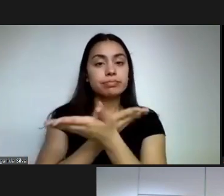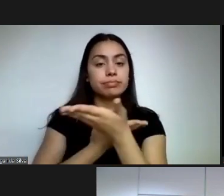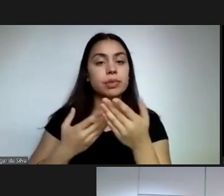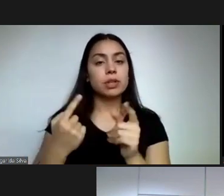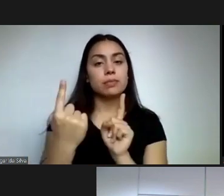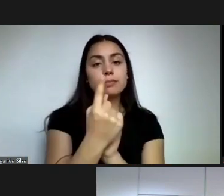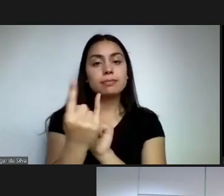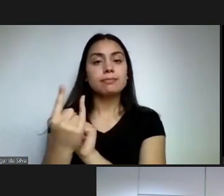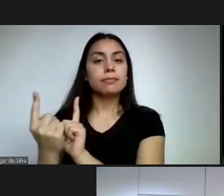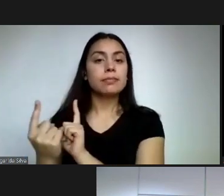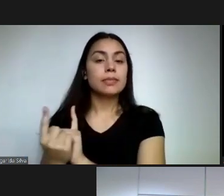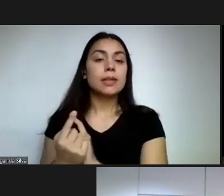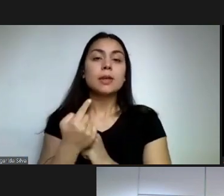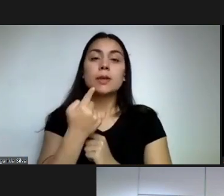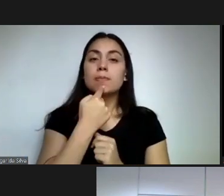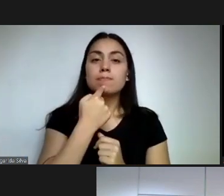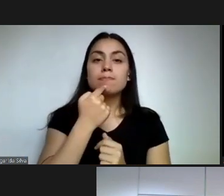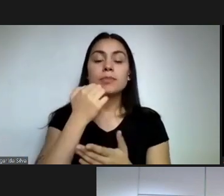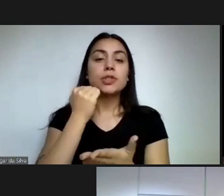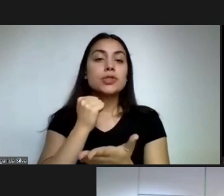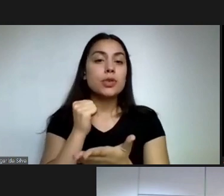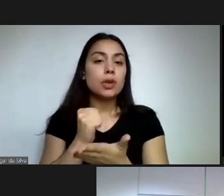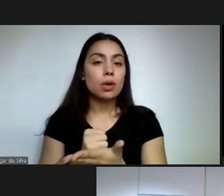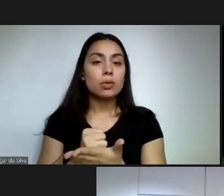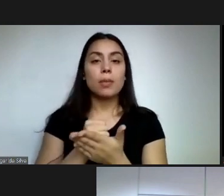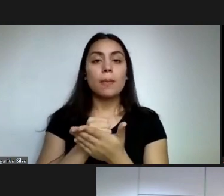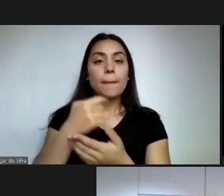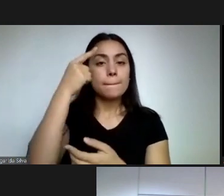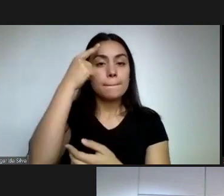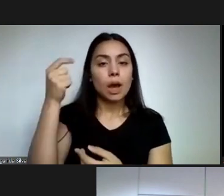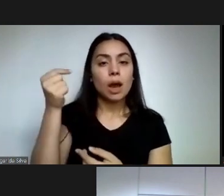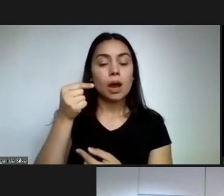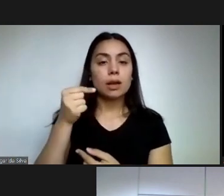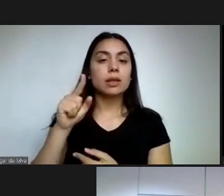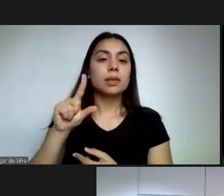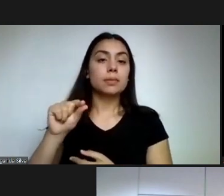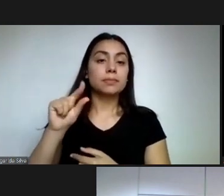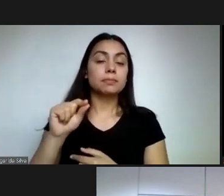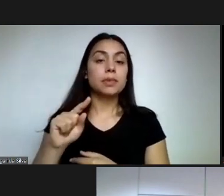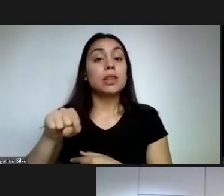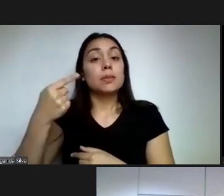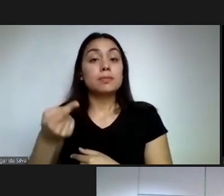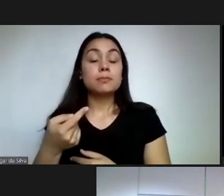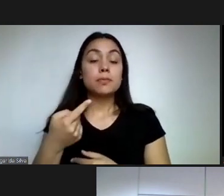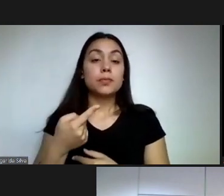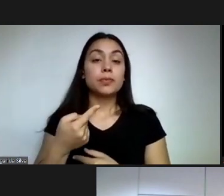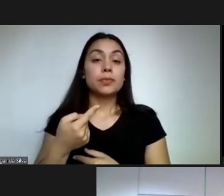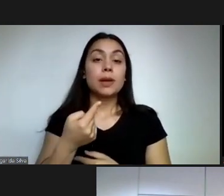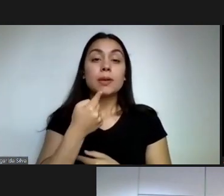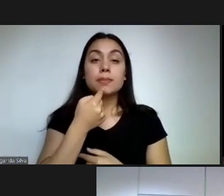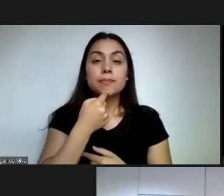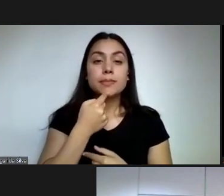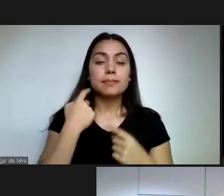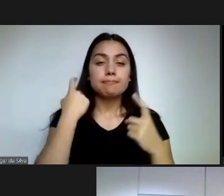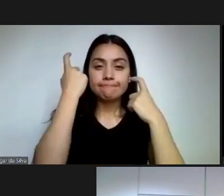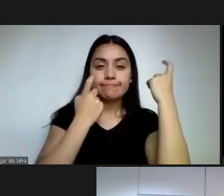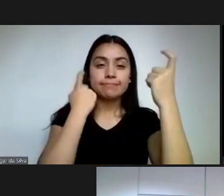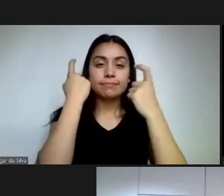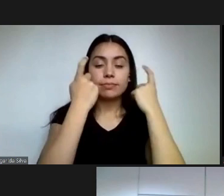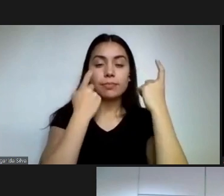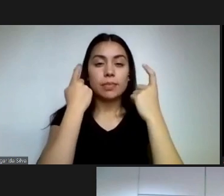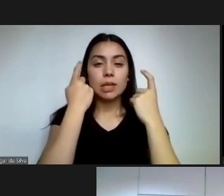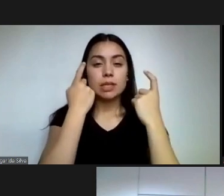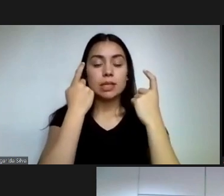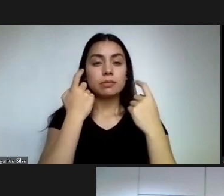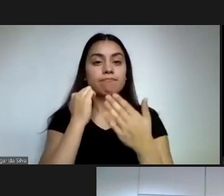podermos desconstruir um bocadinho estas questões para depois podermos então começar a refletir também sobre como é que estes estereótipos que